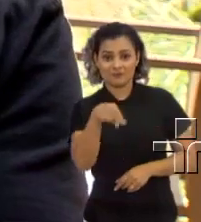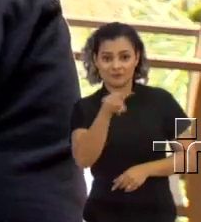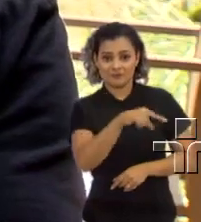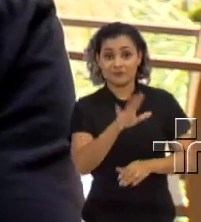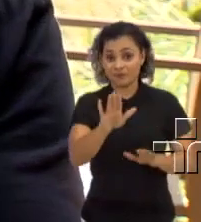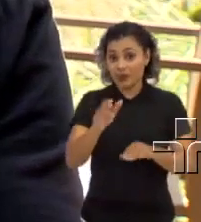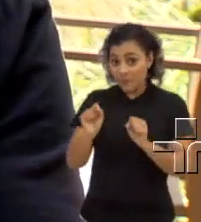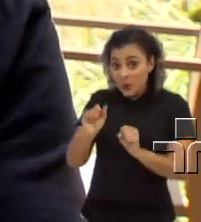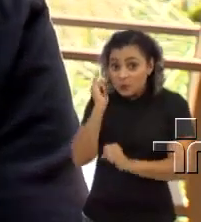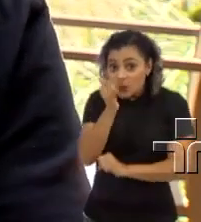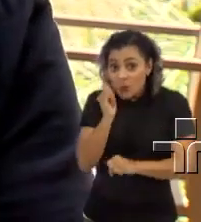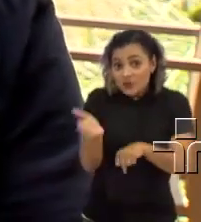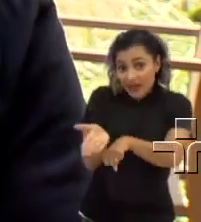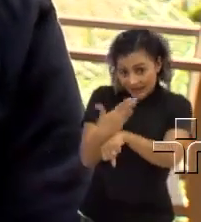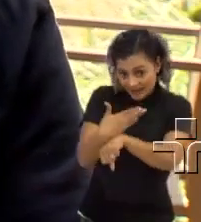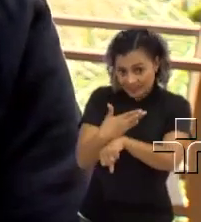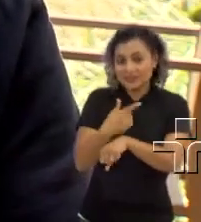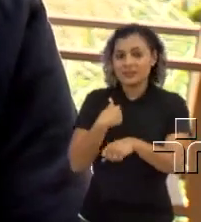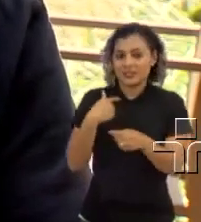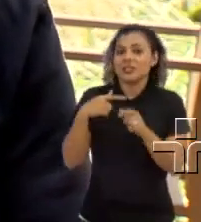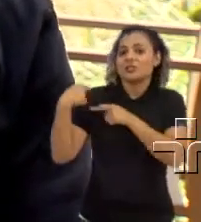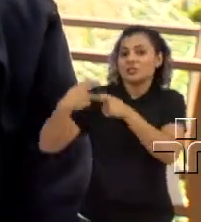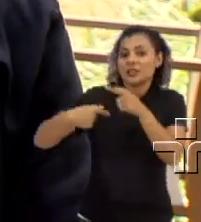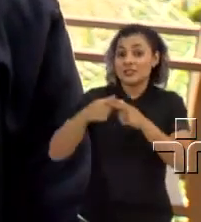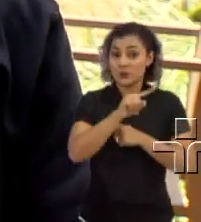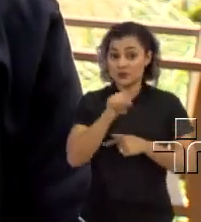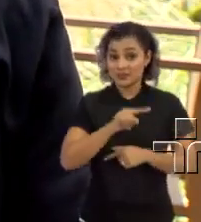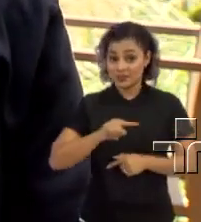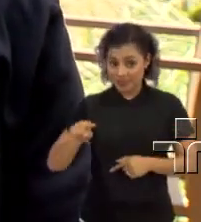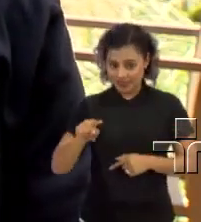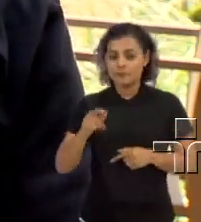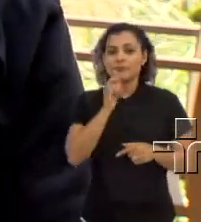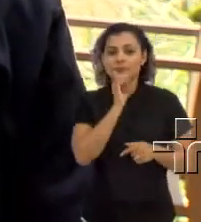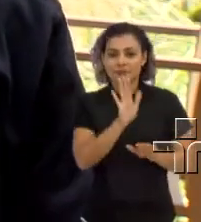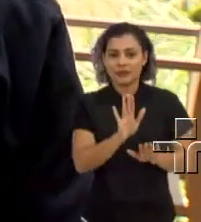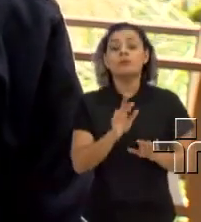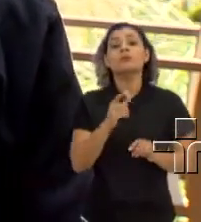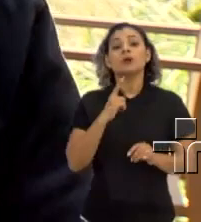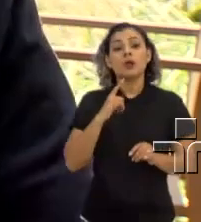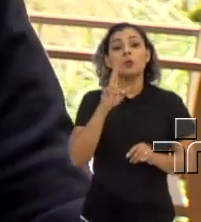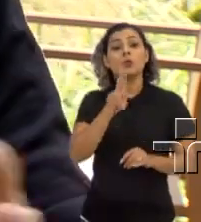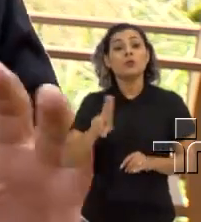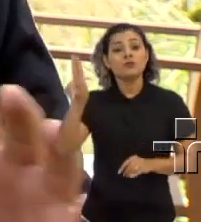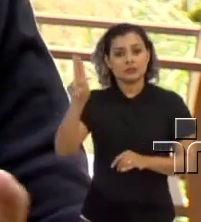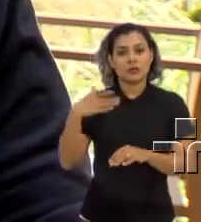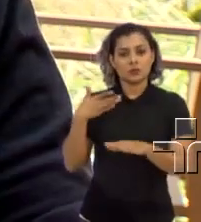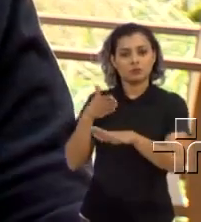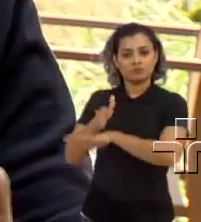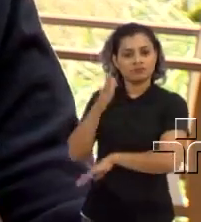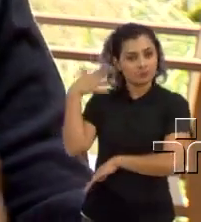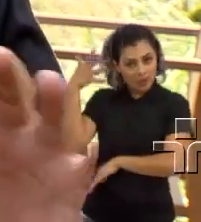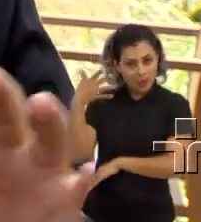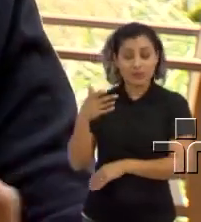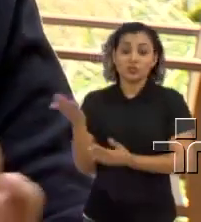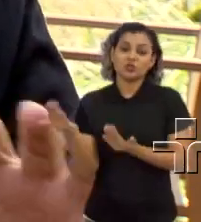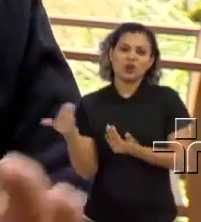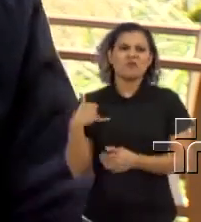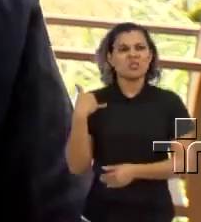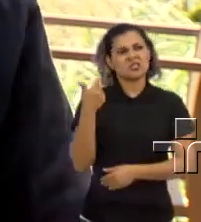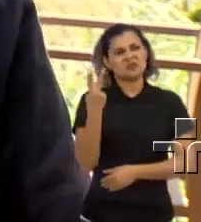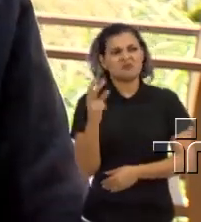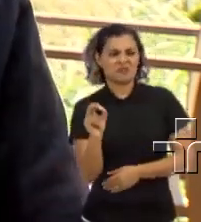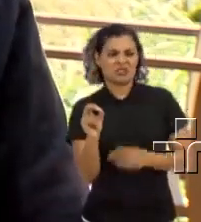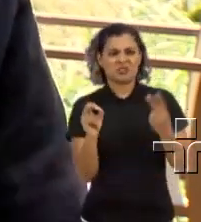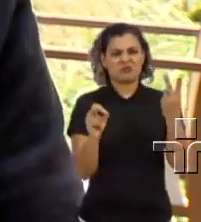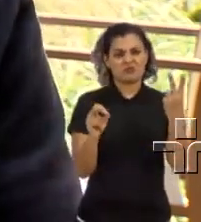da alfa, da geração Z? Eu costumo dar palestras em universidades, por exemplo. Tem aqueles jovens assim com 20, 21